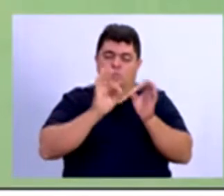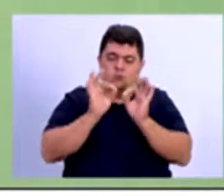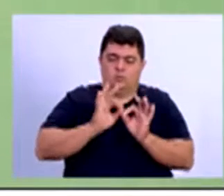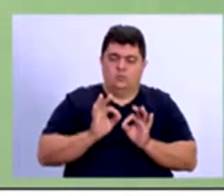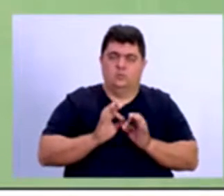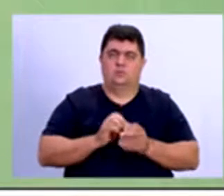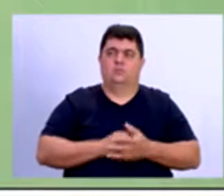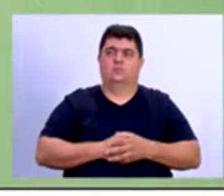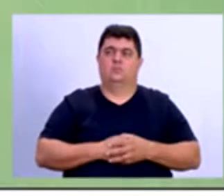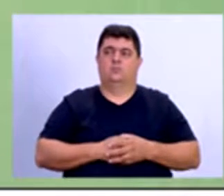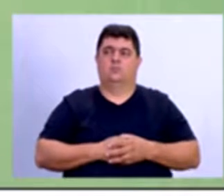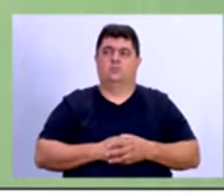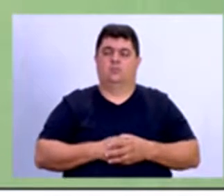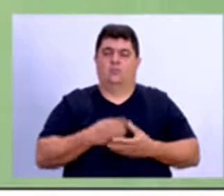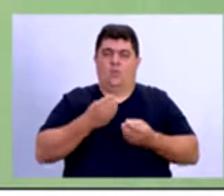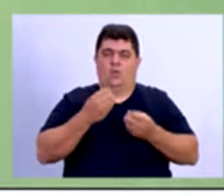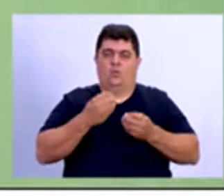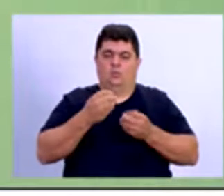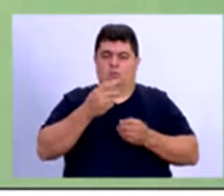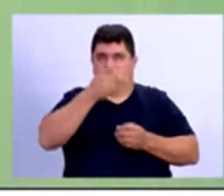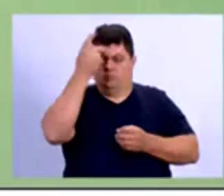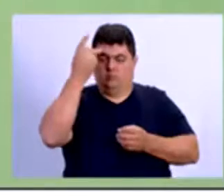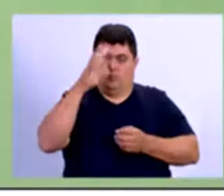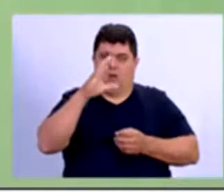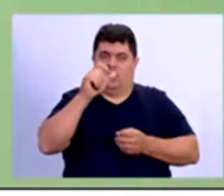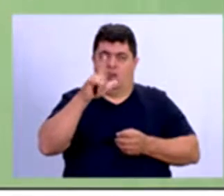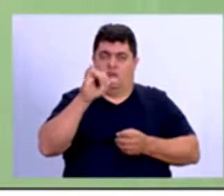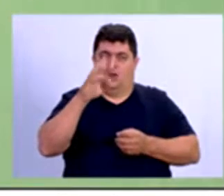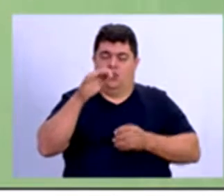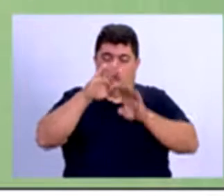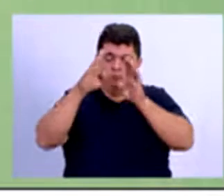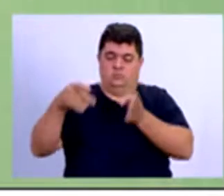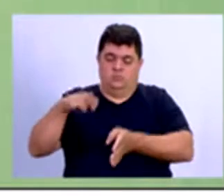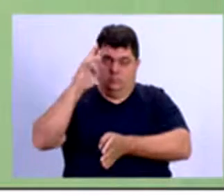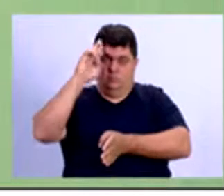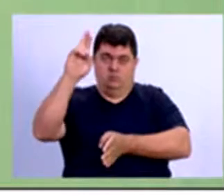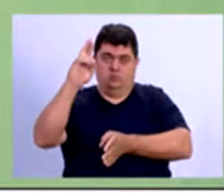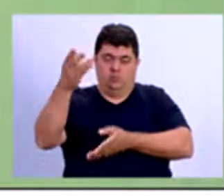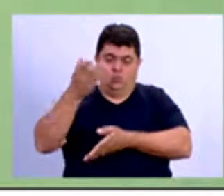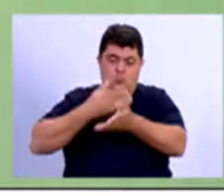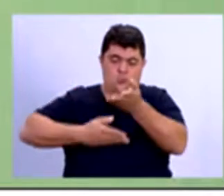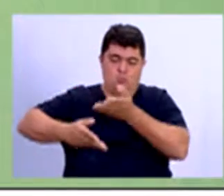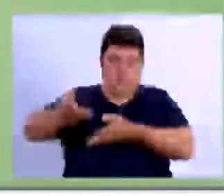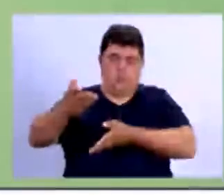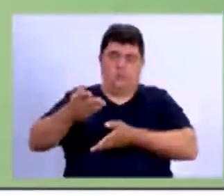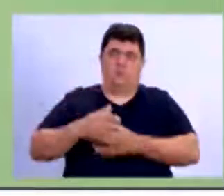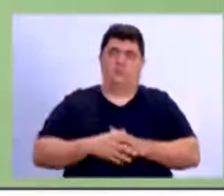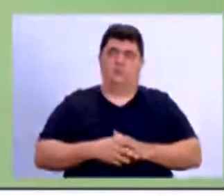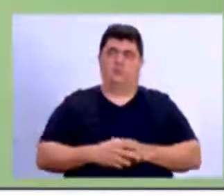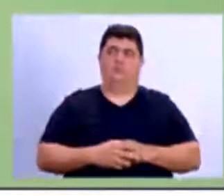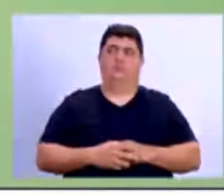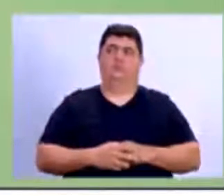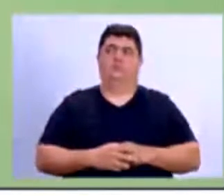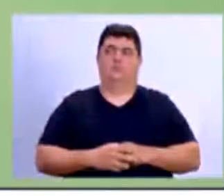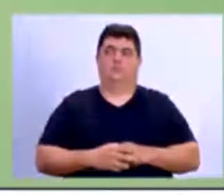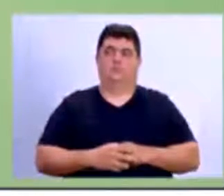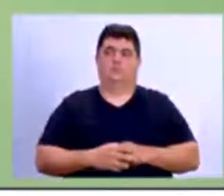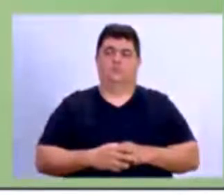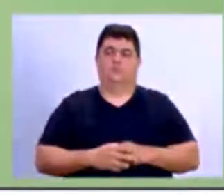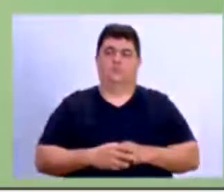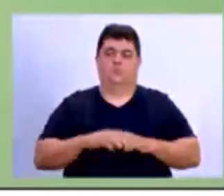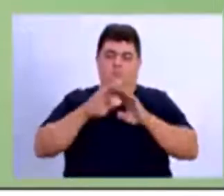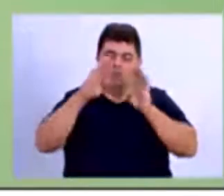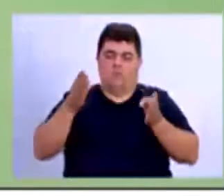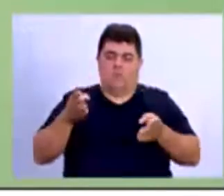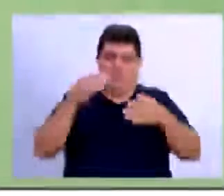plataforma cliente-servidor plataforma esta comece a arquitetura dessa plataforma servidor de